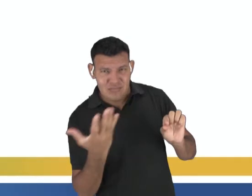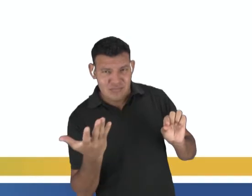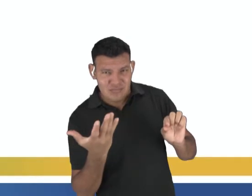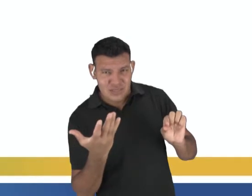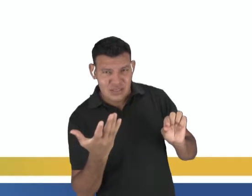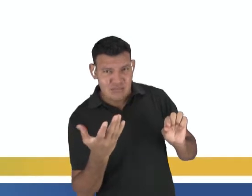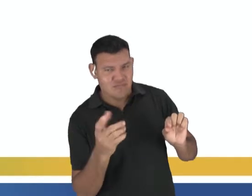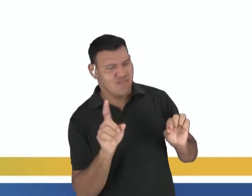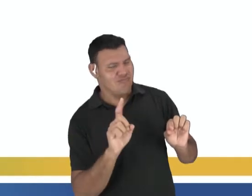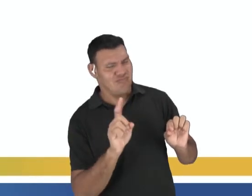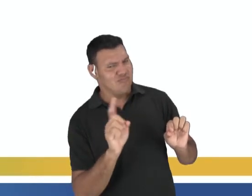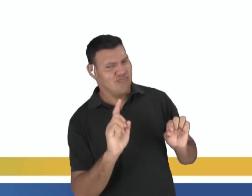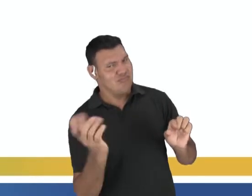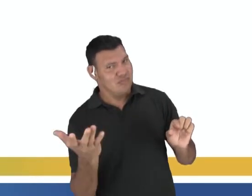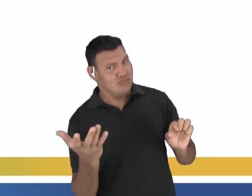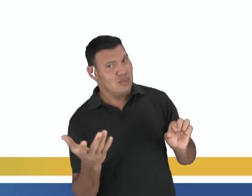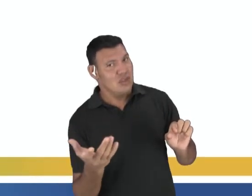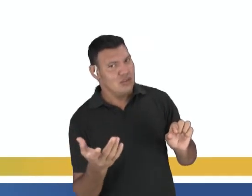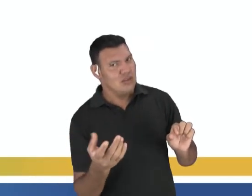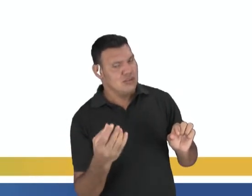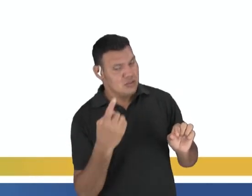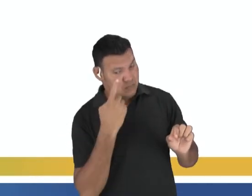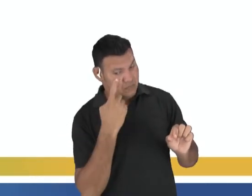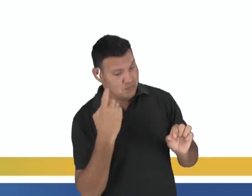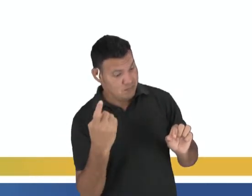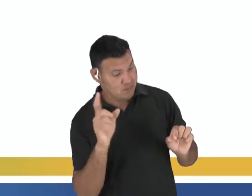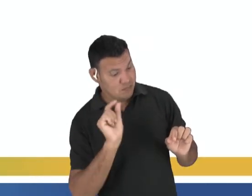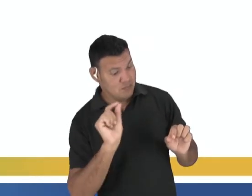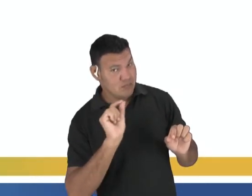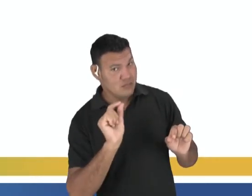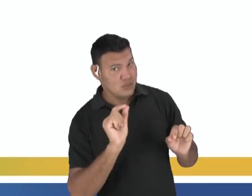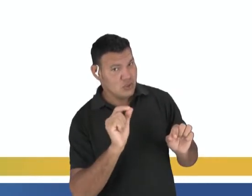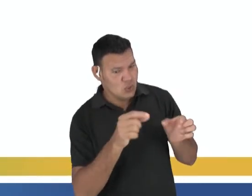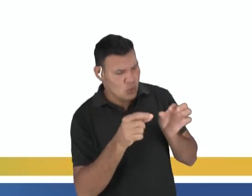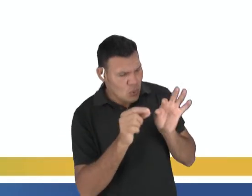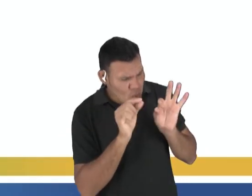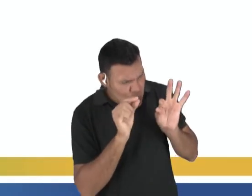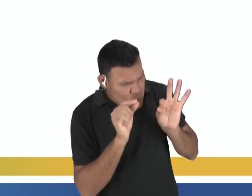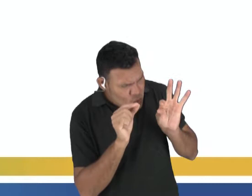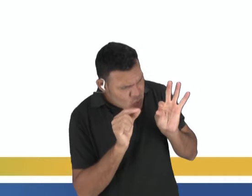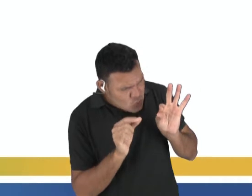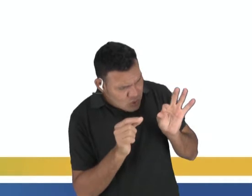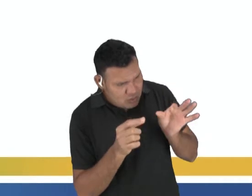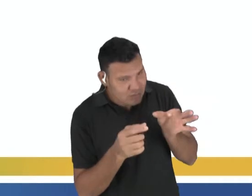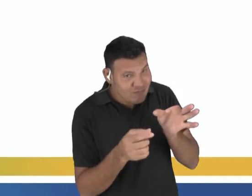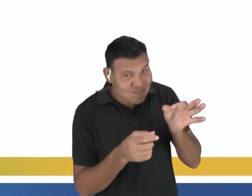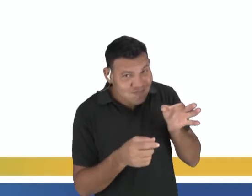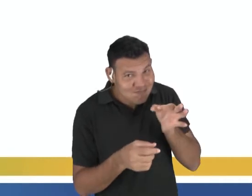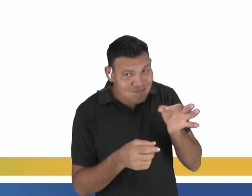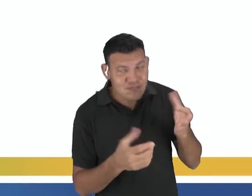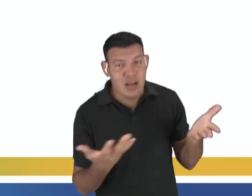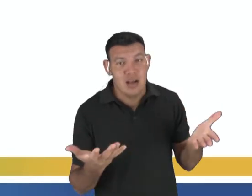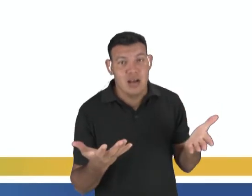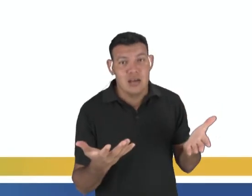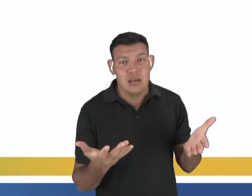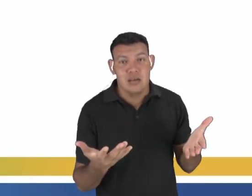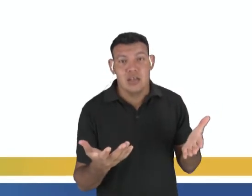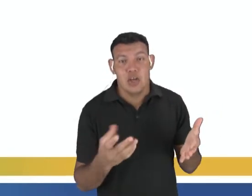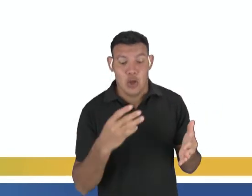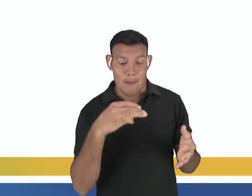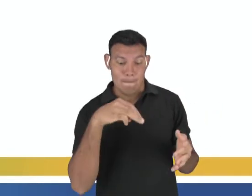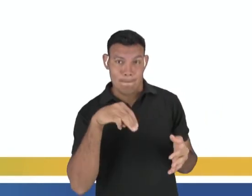pequena entre aspas né mas ainda não é interessante para medir a espessura de uma moeda Então nesse caso